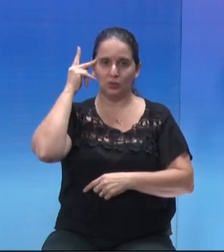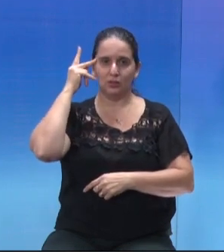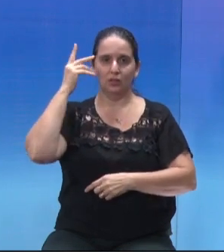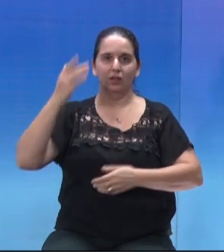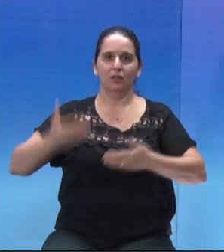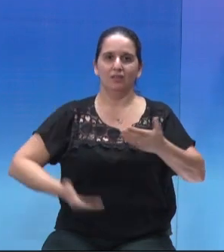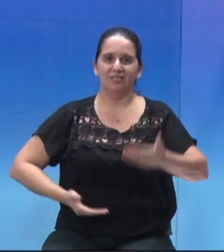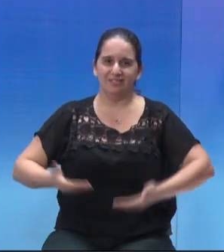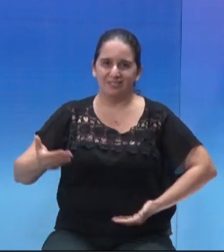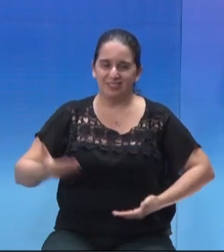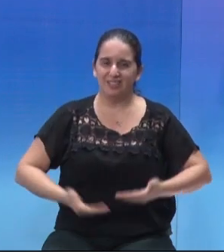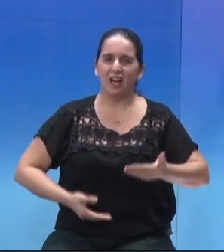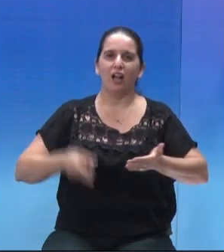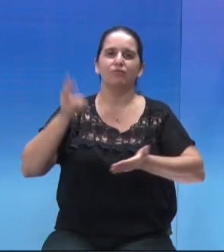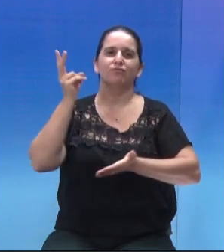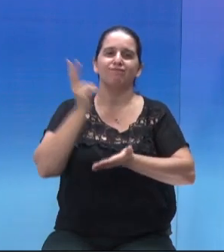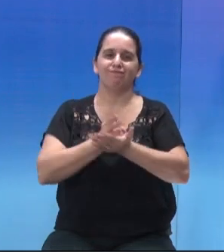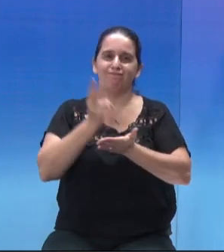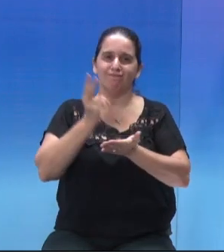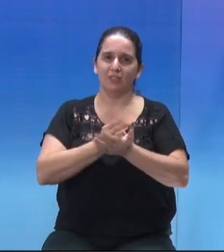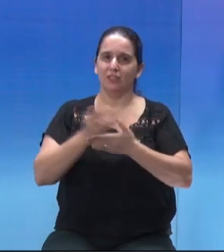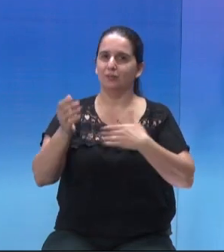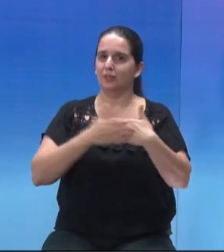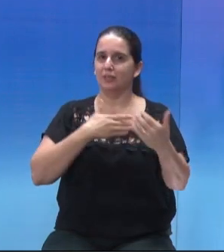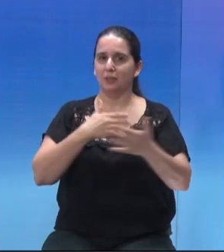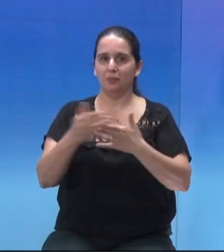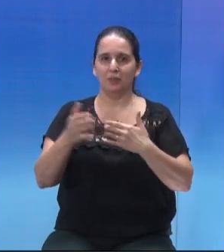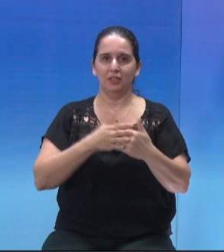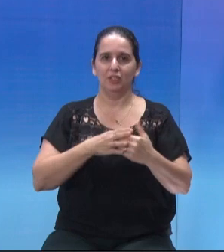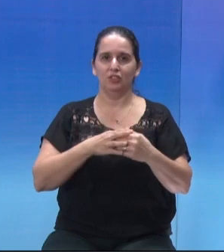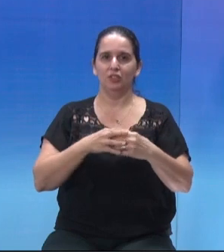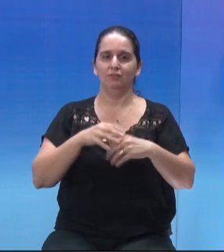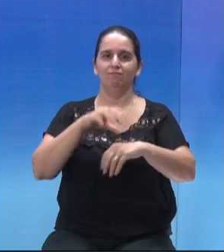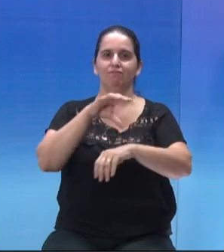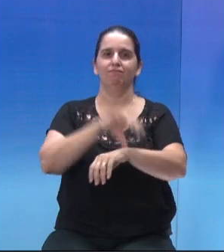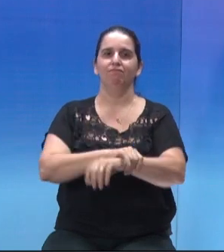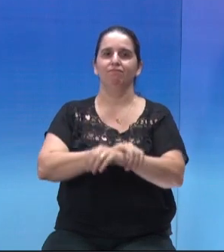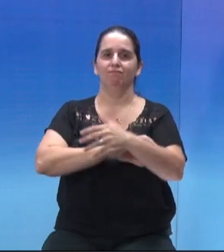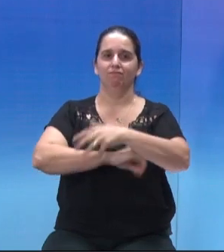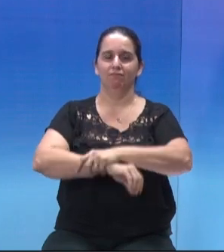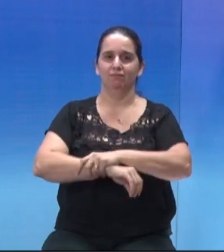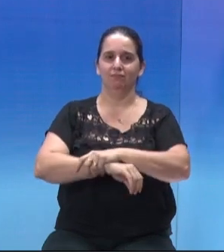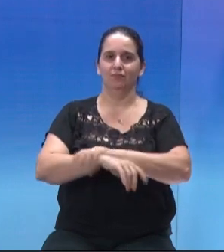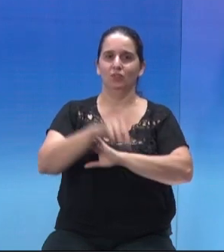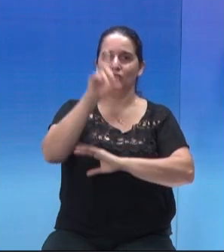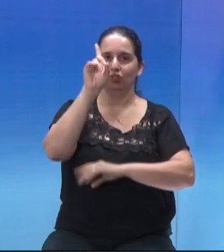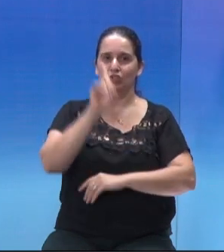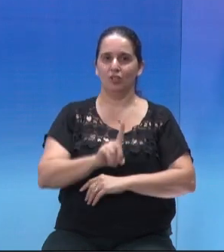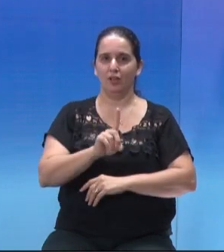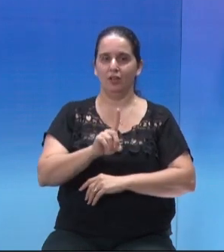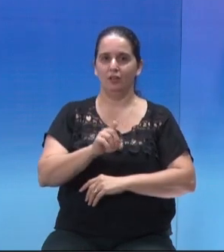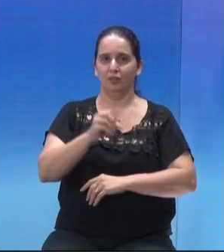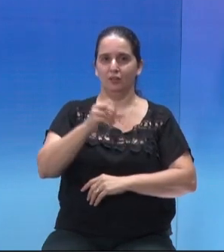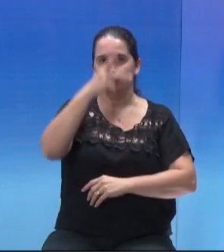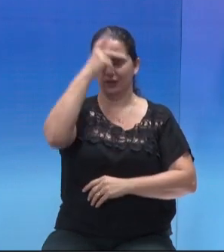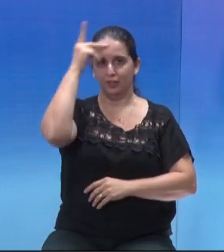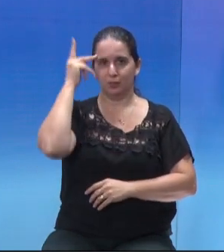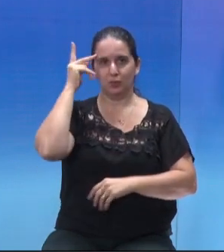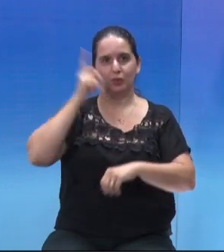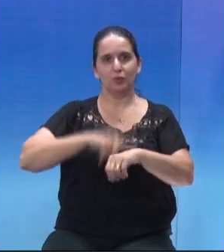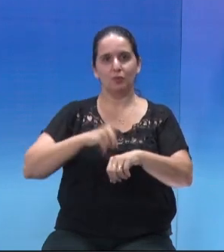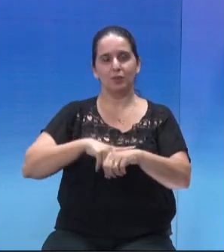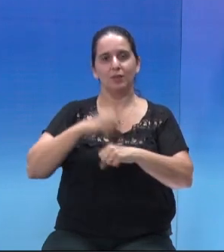braçais e, independente de qualquer coisa, escravos, e não homens livres. Então, ou seja, os direitos civis estavam começando nesse momento aí,